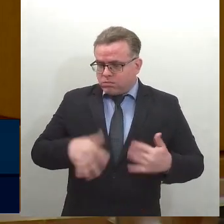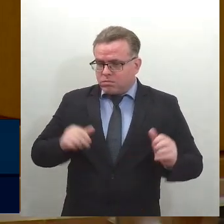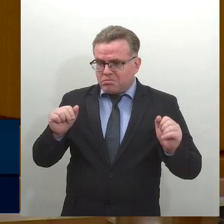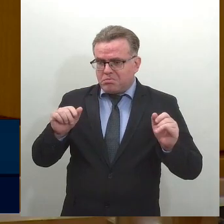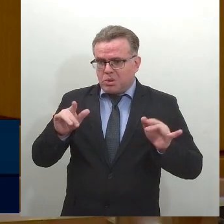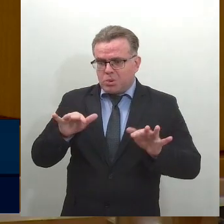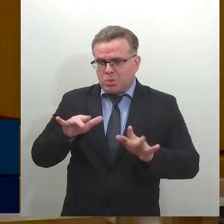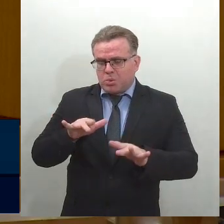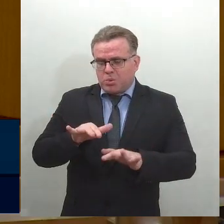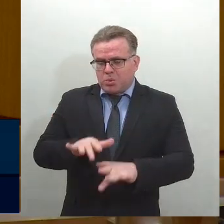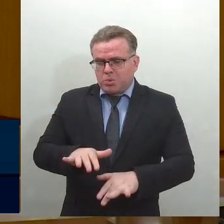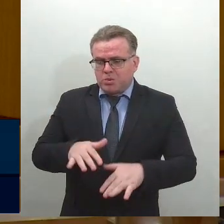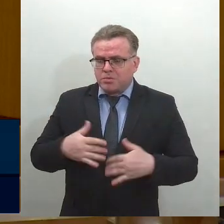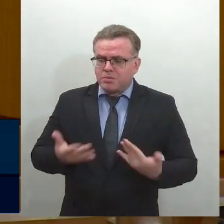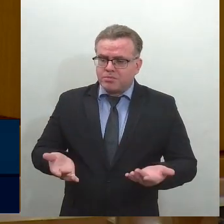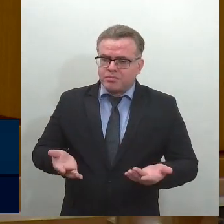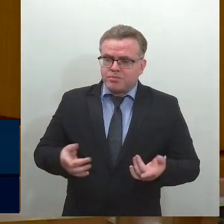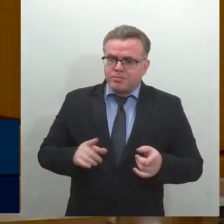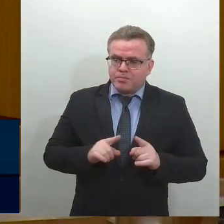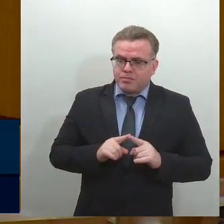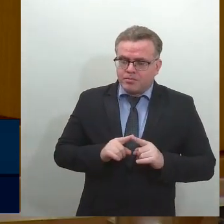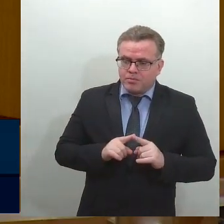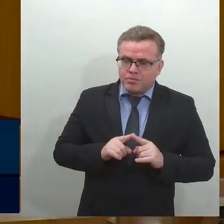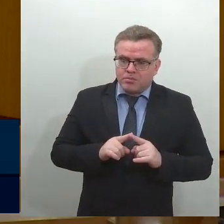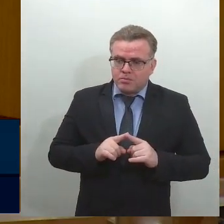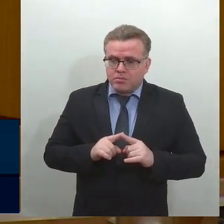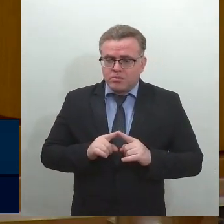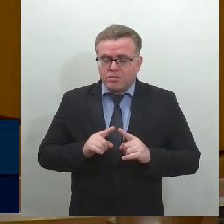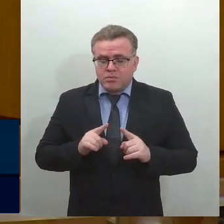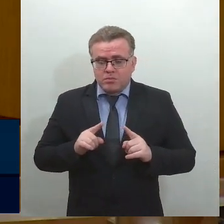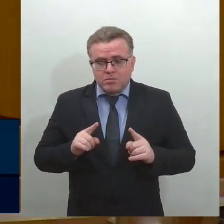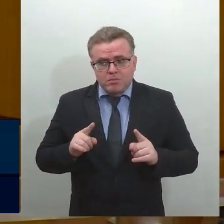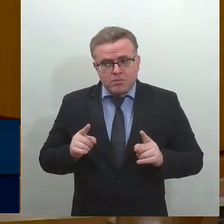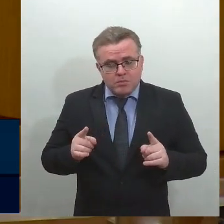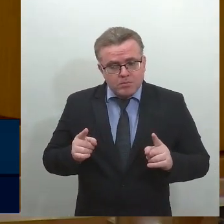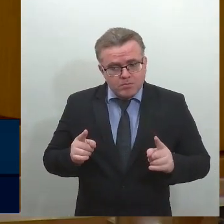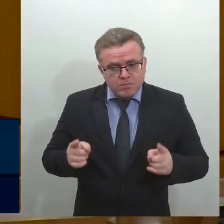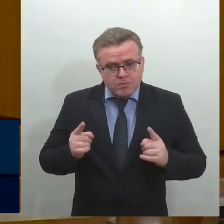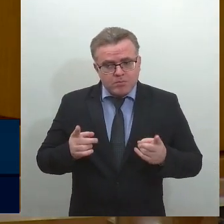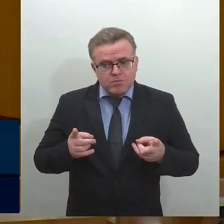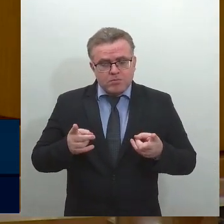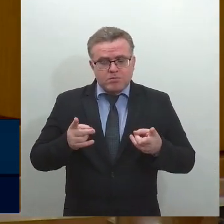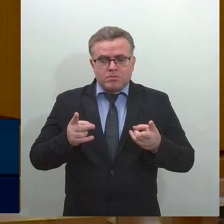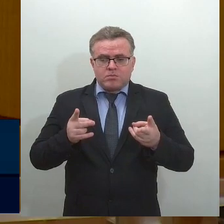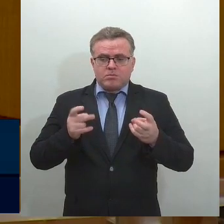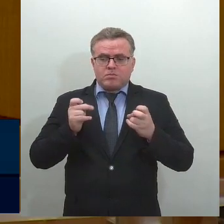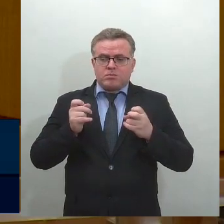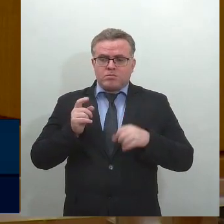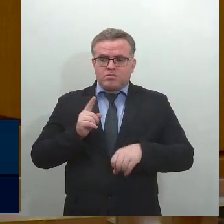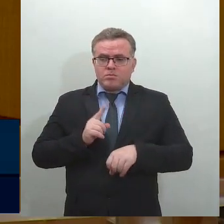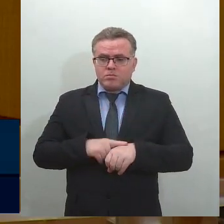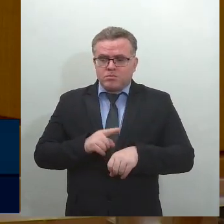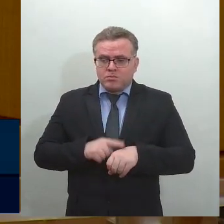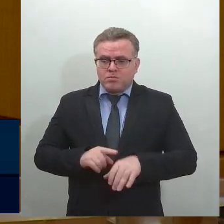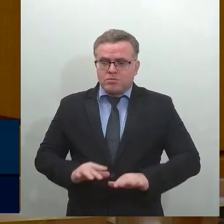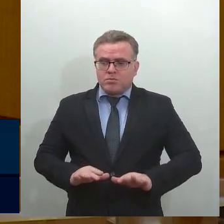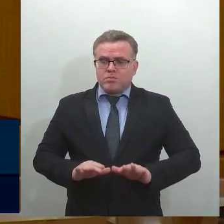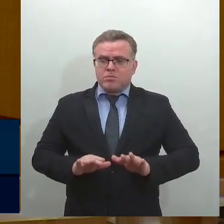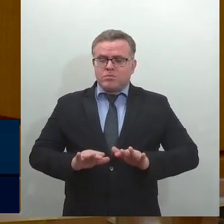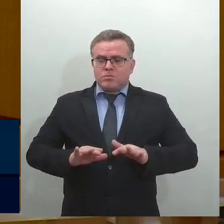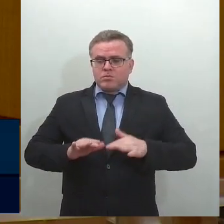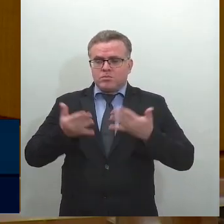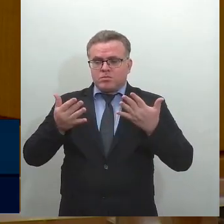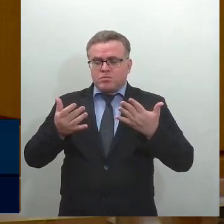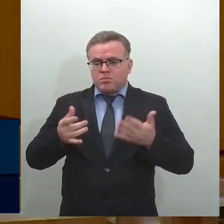que mais me chamou a atenção, que no período festivo de aniversário da cidade de Itabaiana, a gente